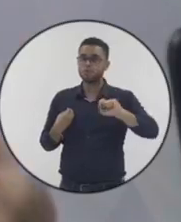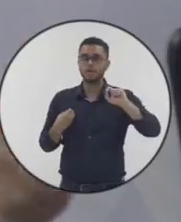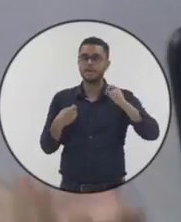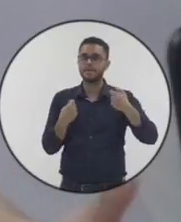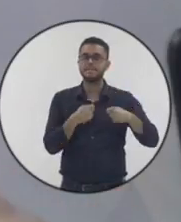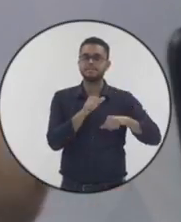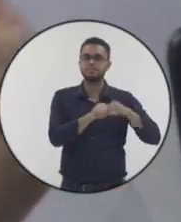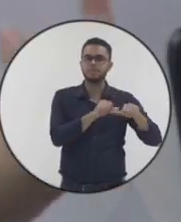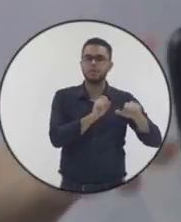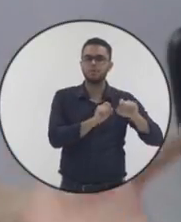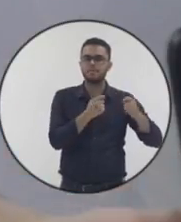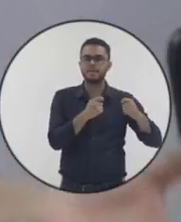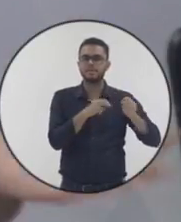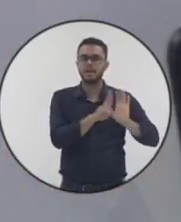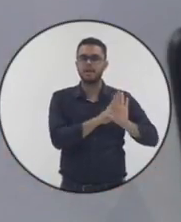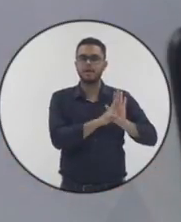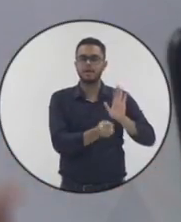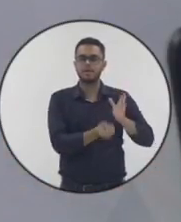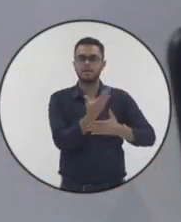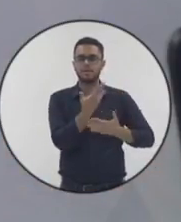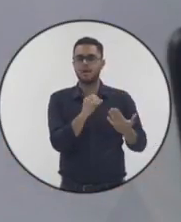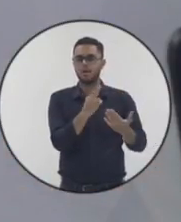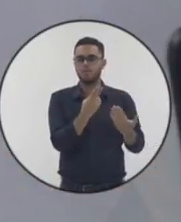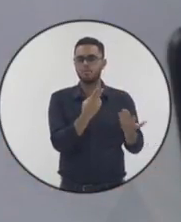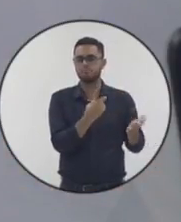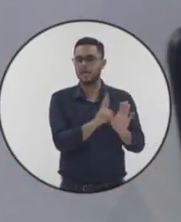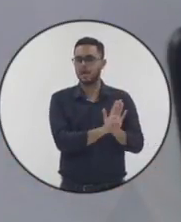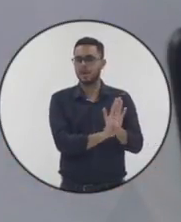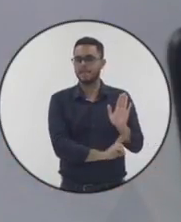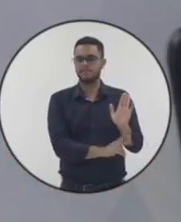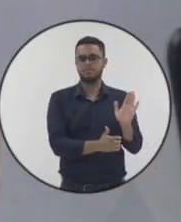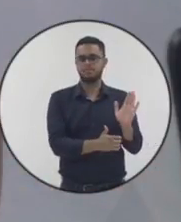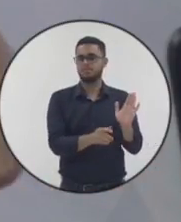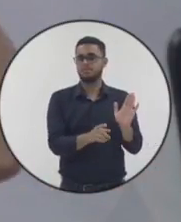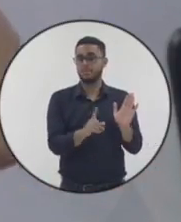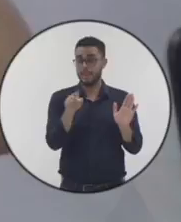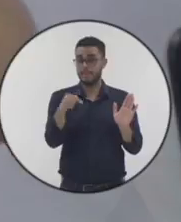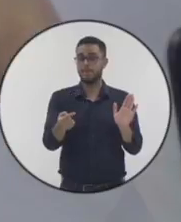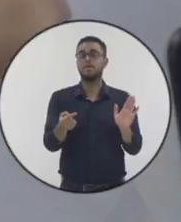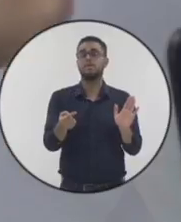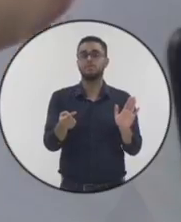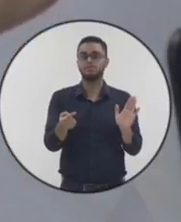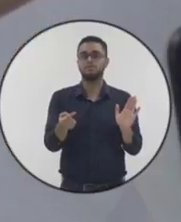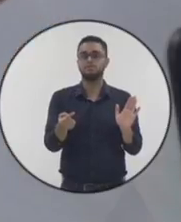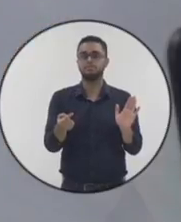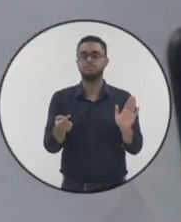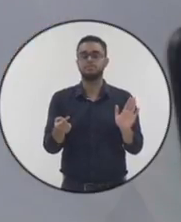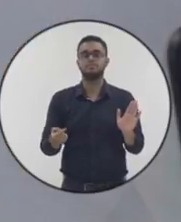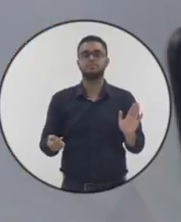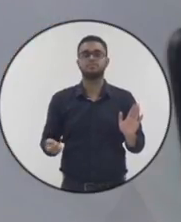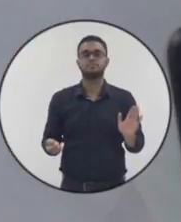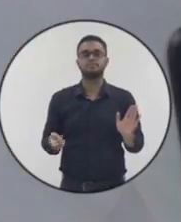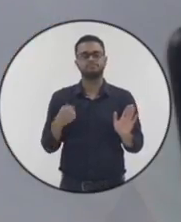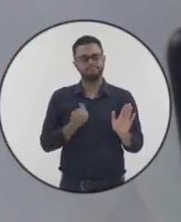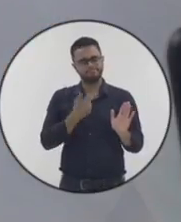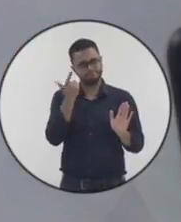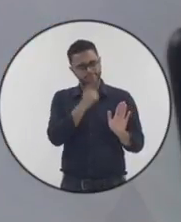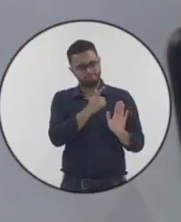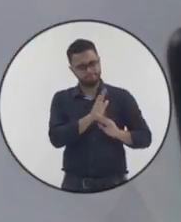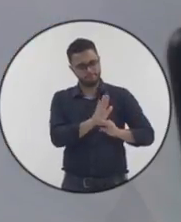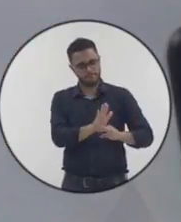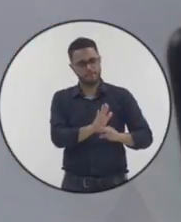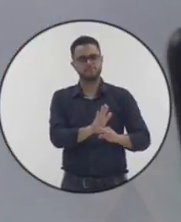mudar, modificar, normatizar, minimamente regulamentar, para que a gente também pudesse contribuir, né, para